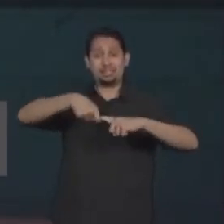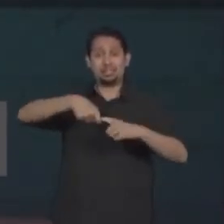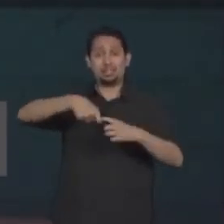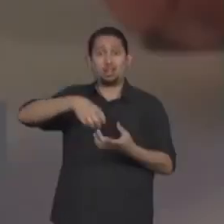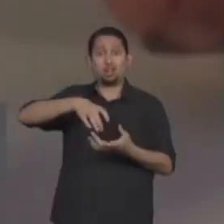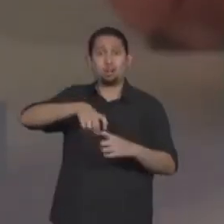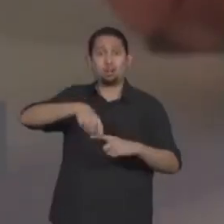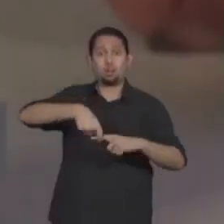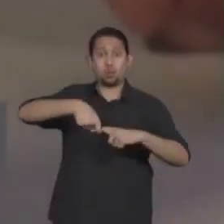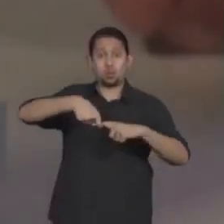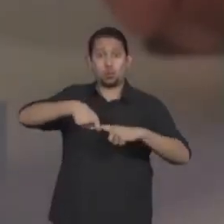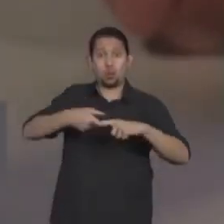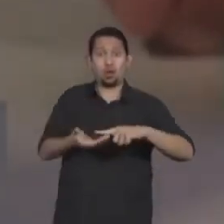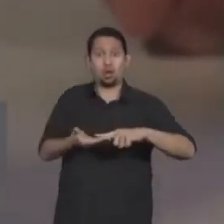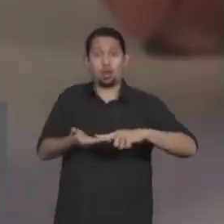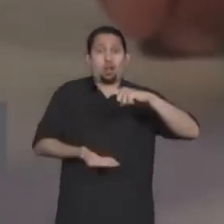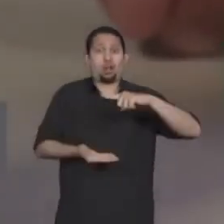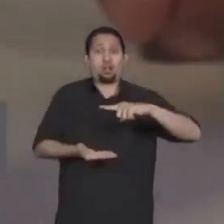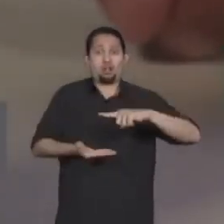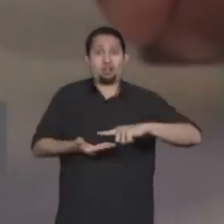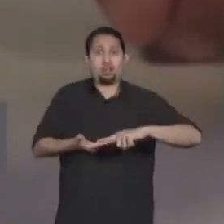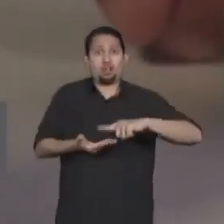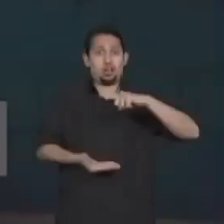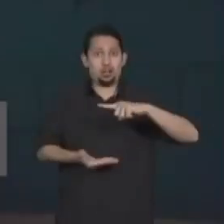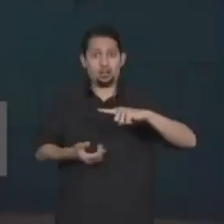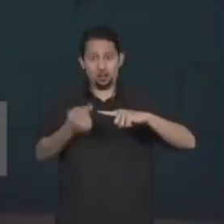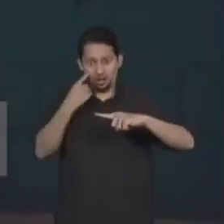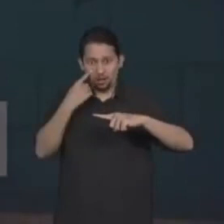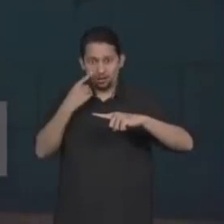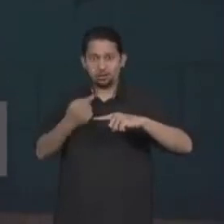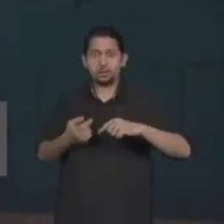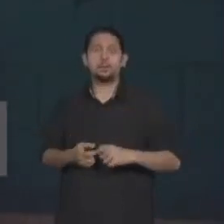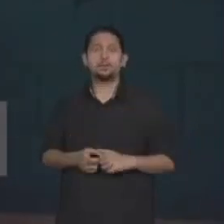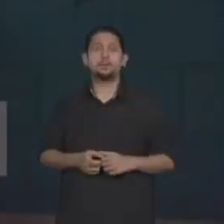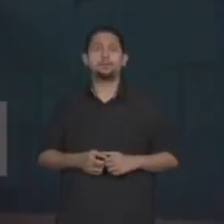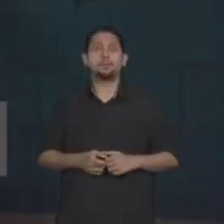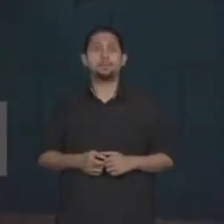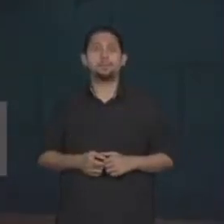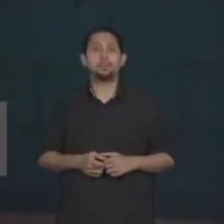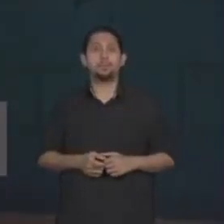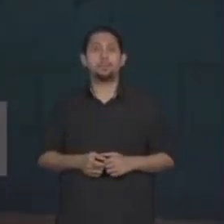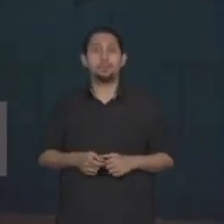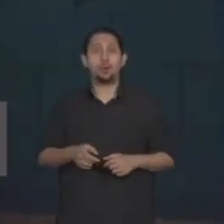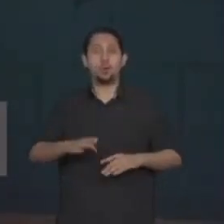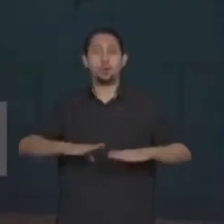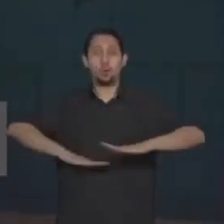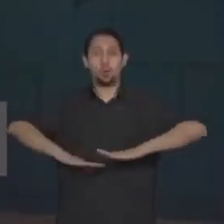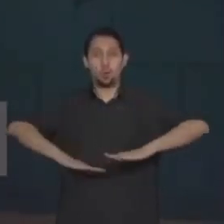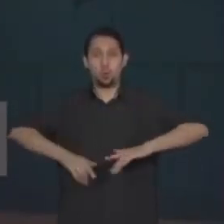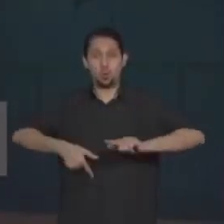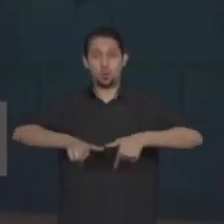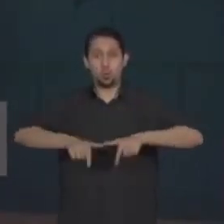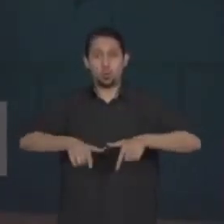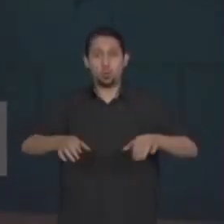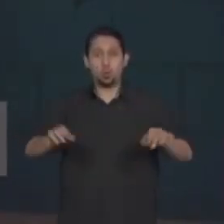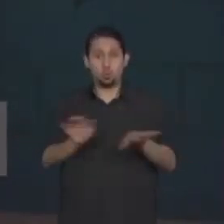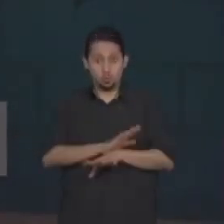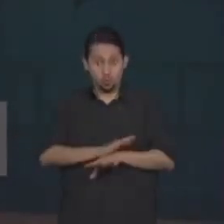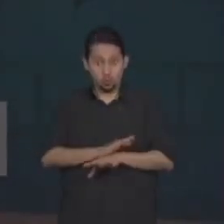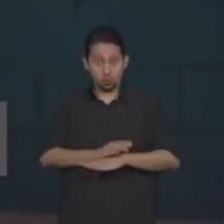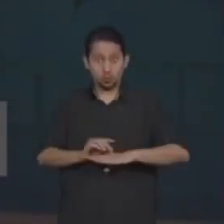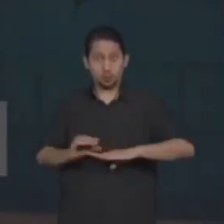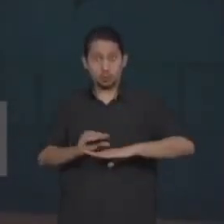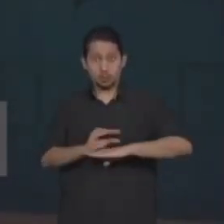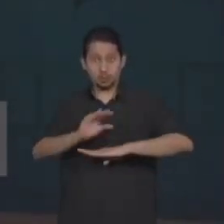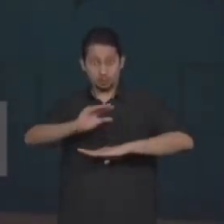escape, pode ser que ele faça isso, que ele solte. Olha, tem um robô montado aqui, com a bateria